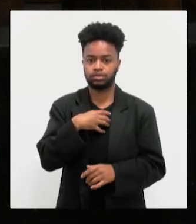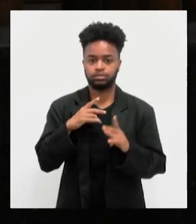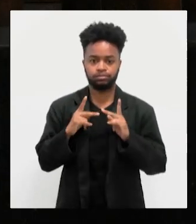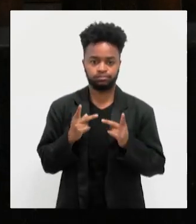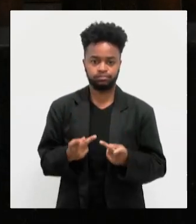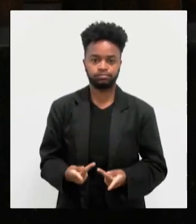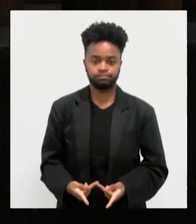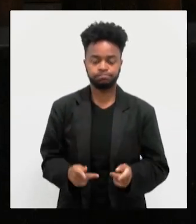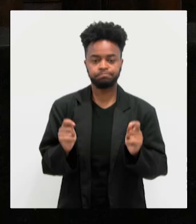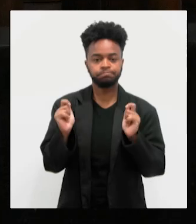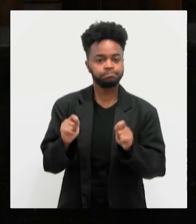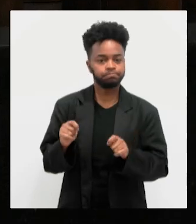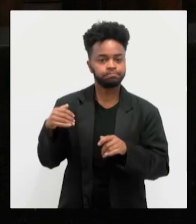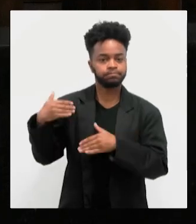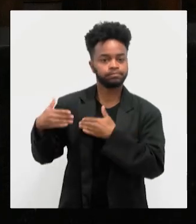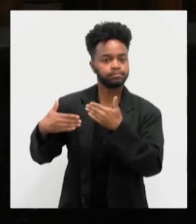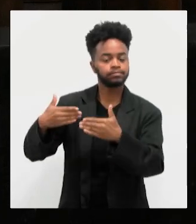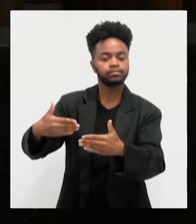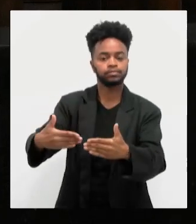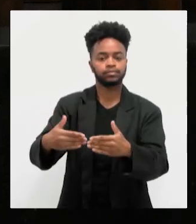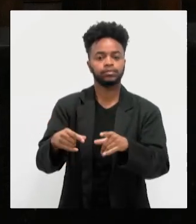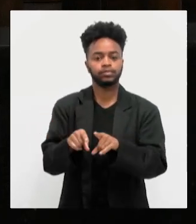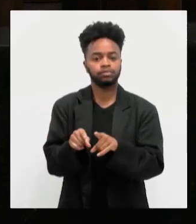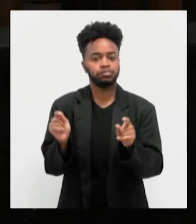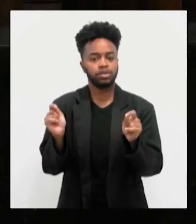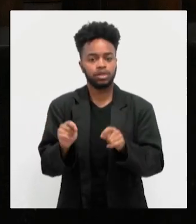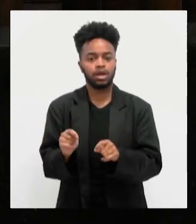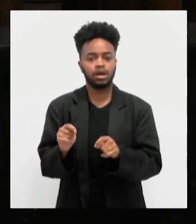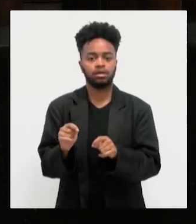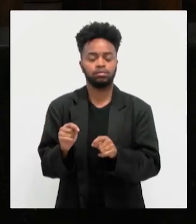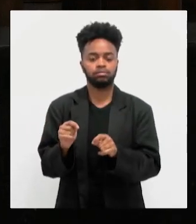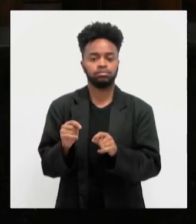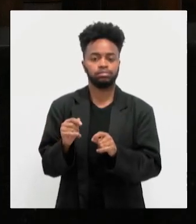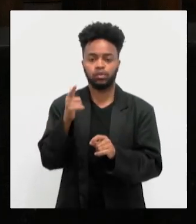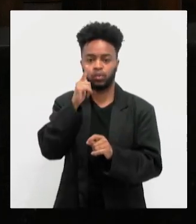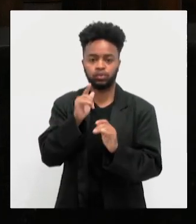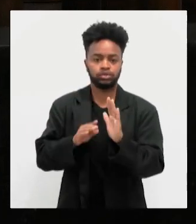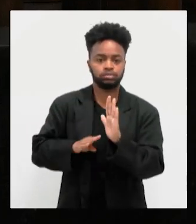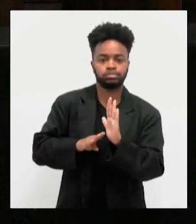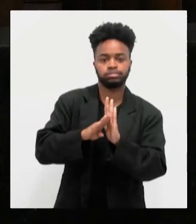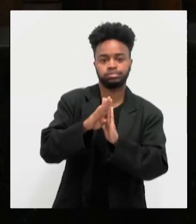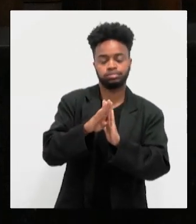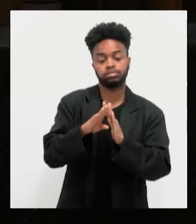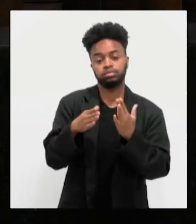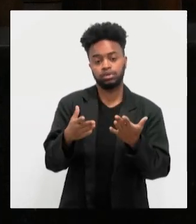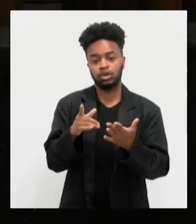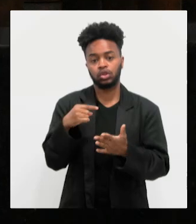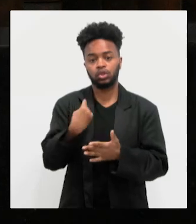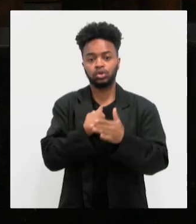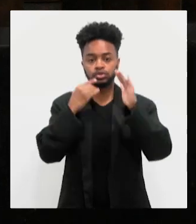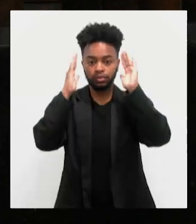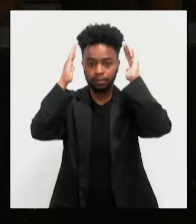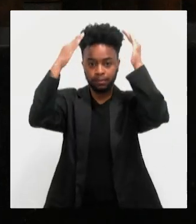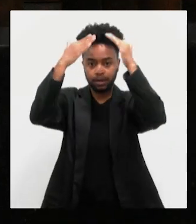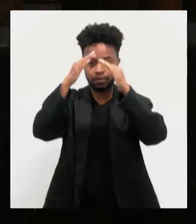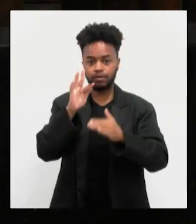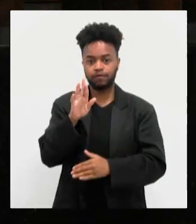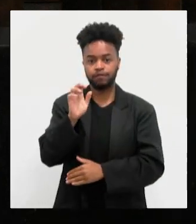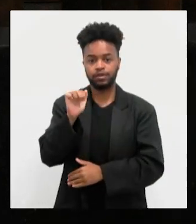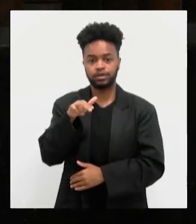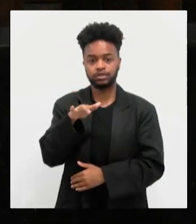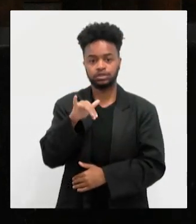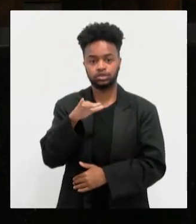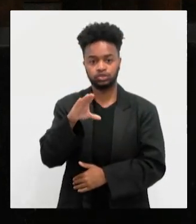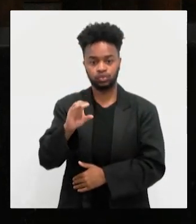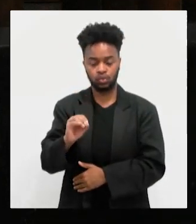humanidade caminhar, para a humanidade progredir. E o nosso Papa Francisco, que teve